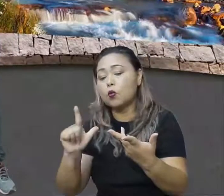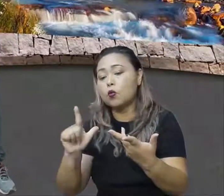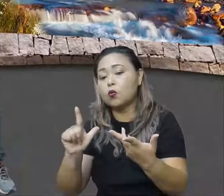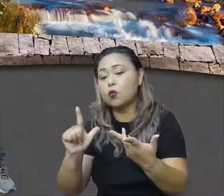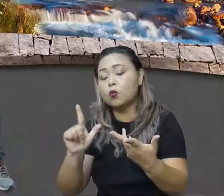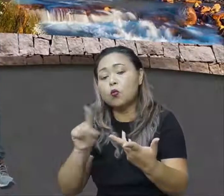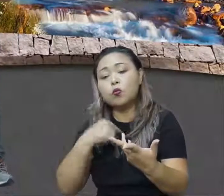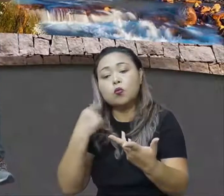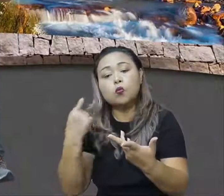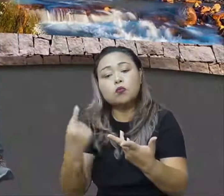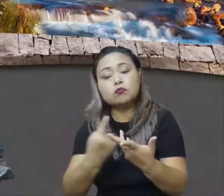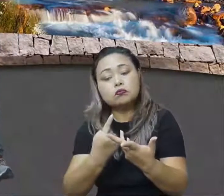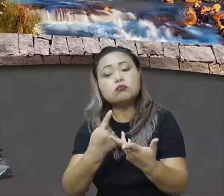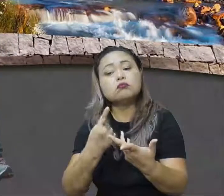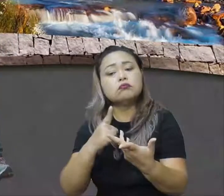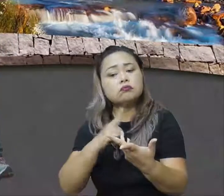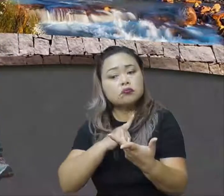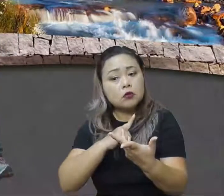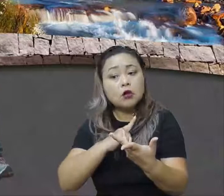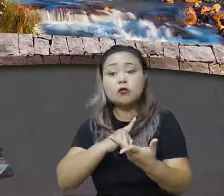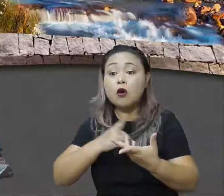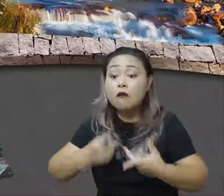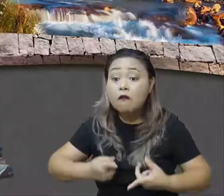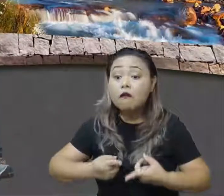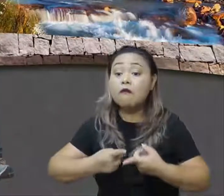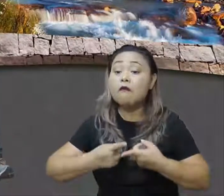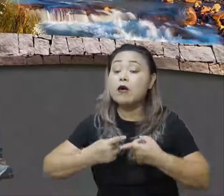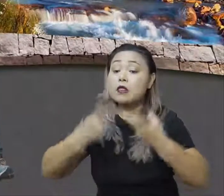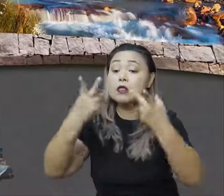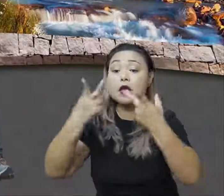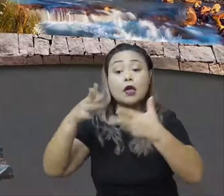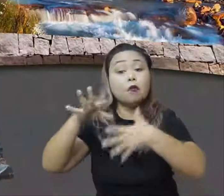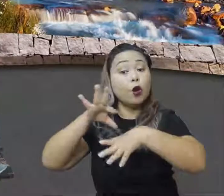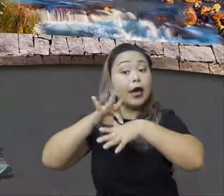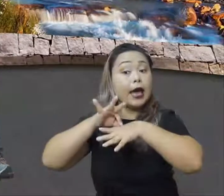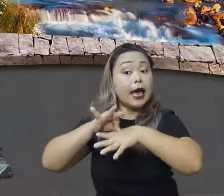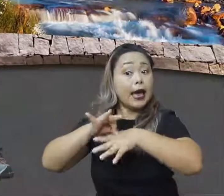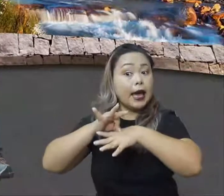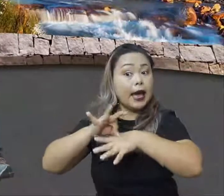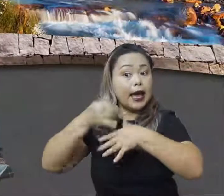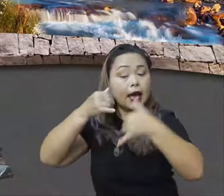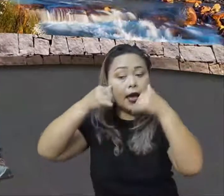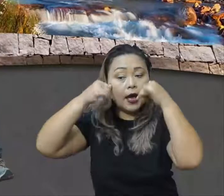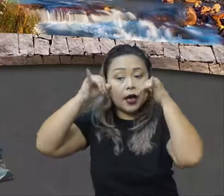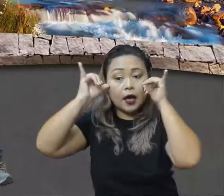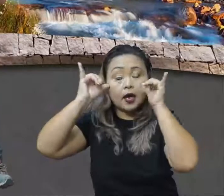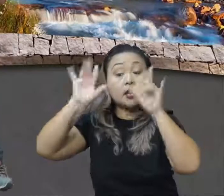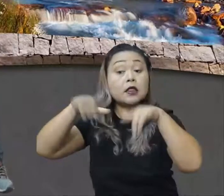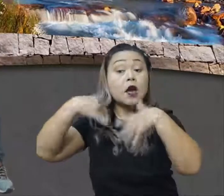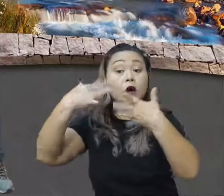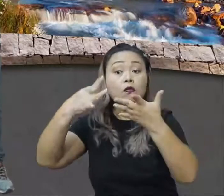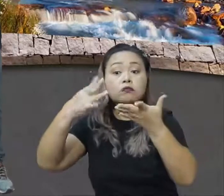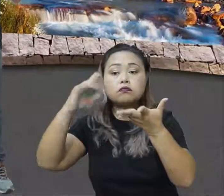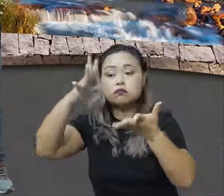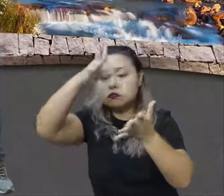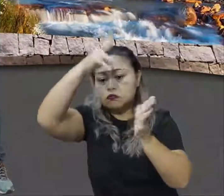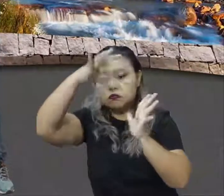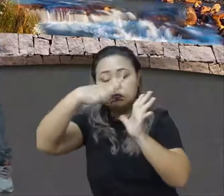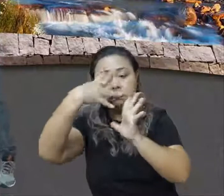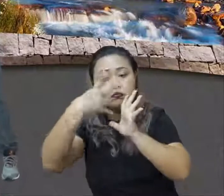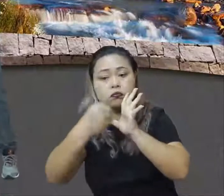E nós somos grandes exportadores de carne. Portanto, na Amazônia, nós temos um